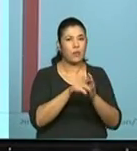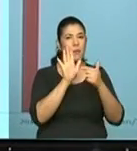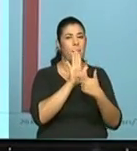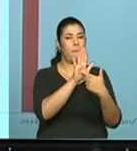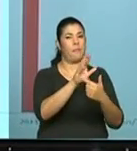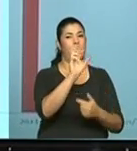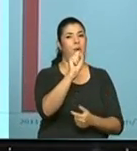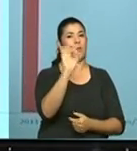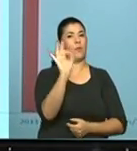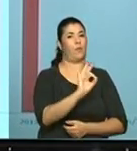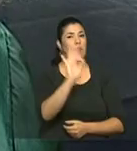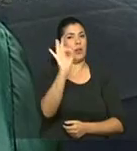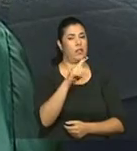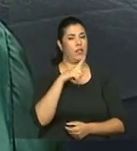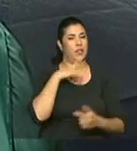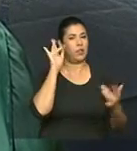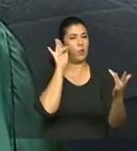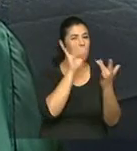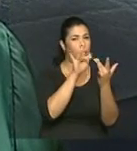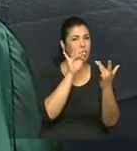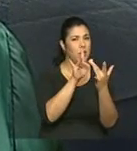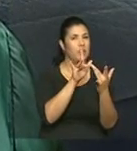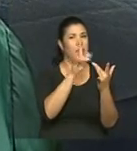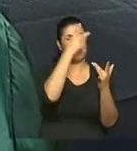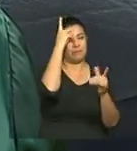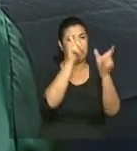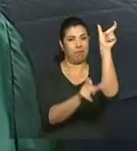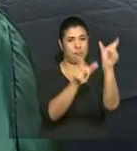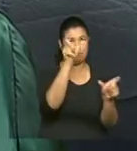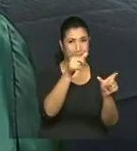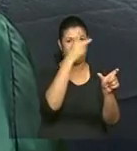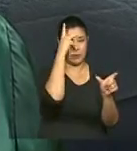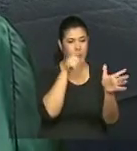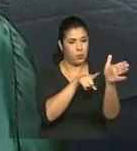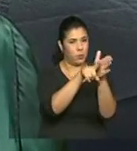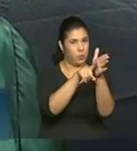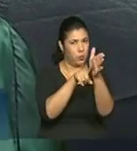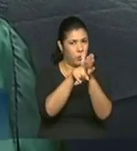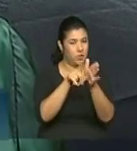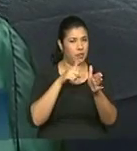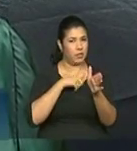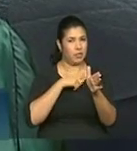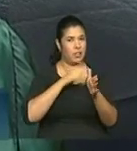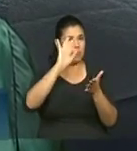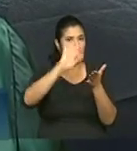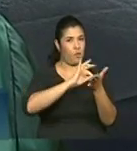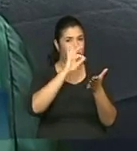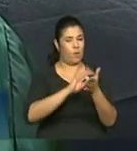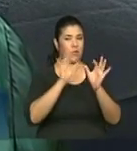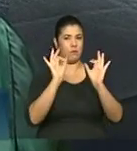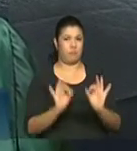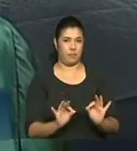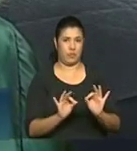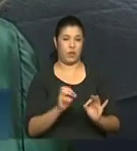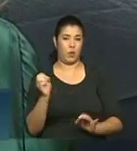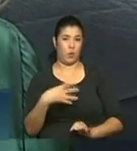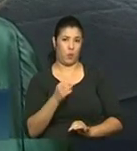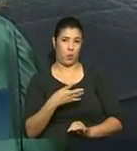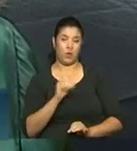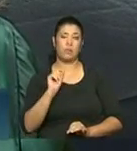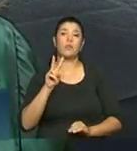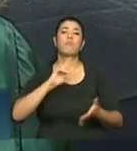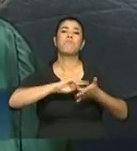80% de contatos registrados, de contatos examinados entre os registrados dos casos novos. Ou